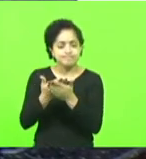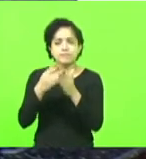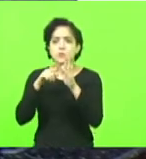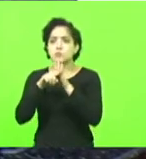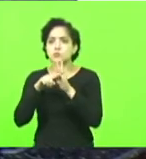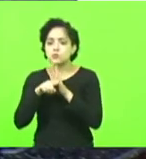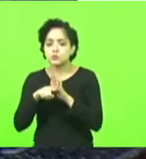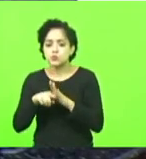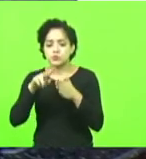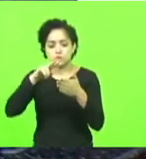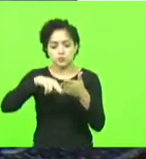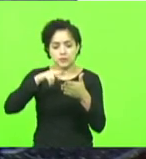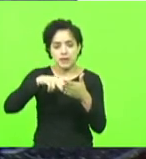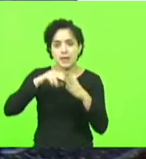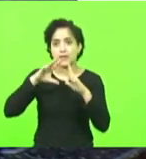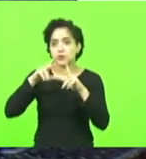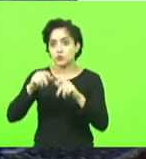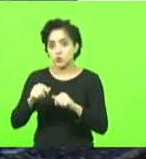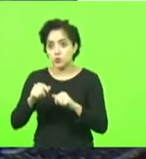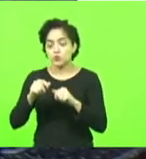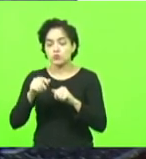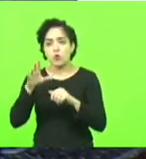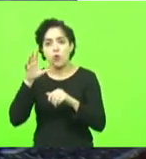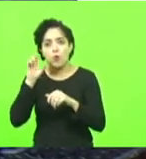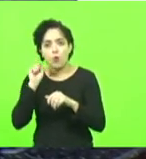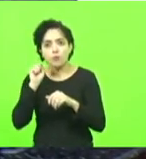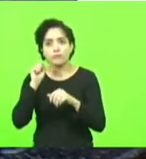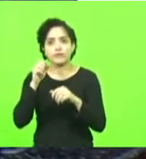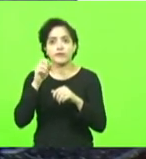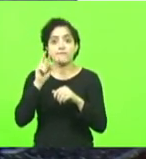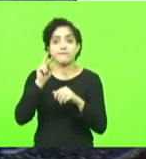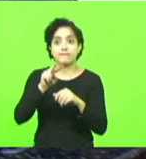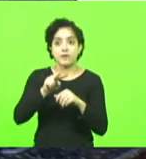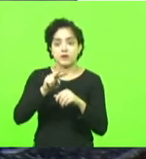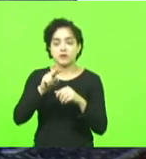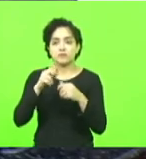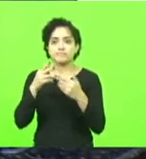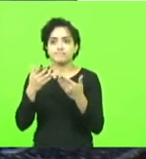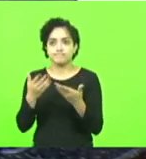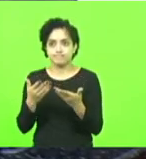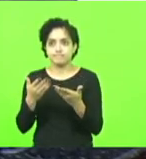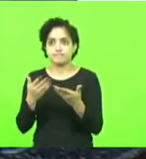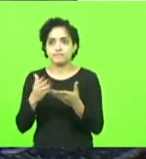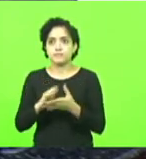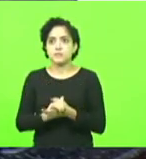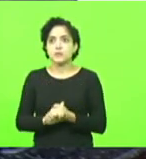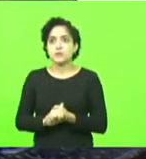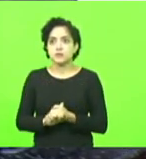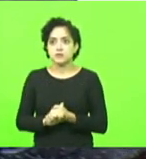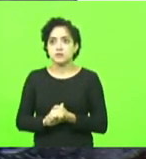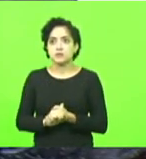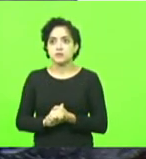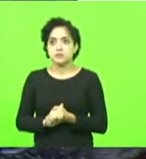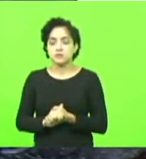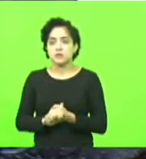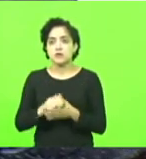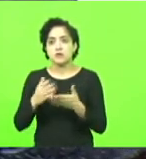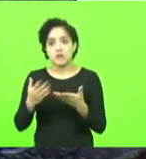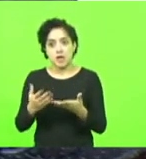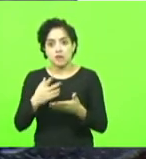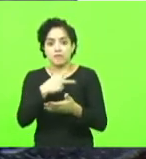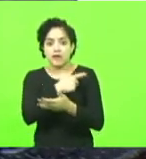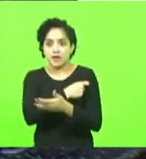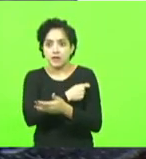lê, em tudo que a gente ouve, que a gente vê. É 30 segundos, deputado. O povo vai ficar